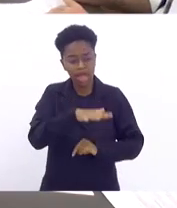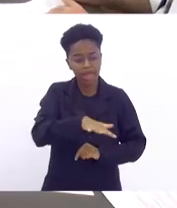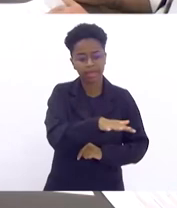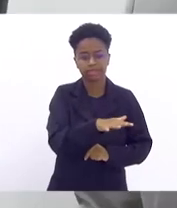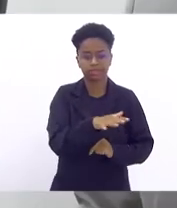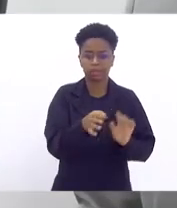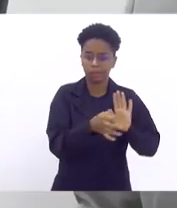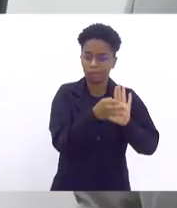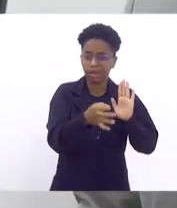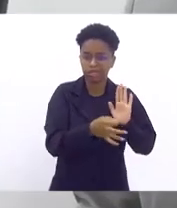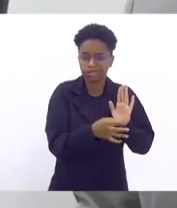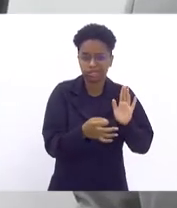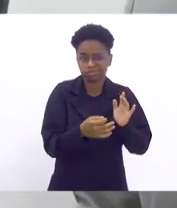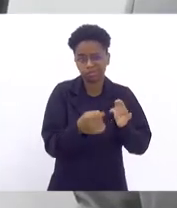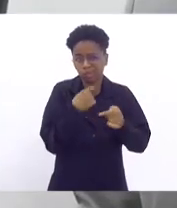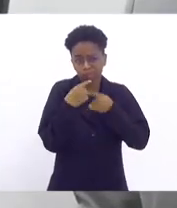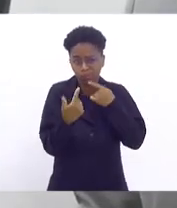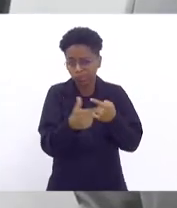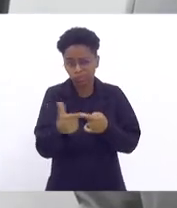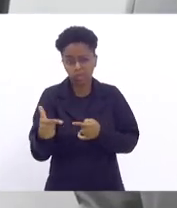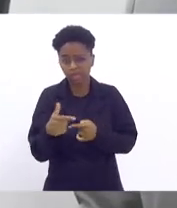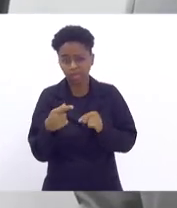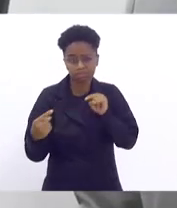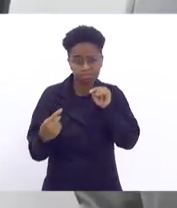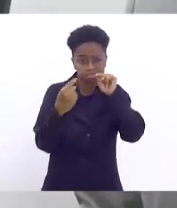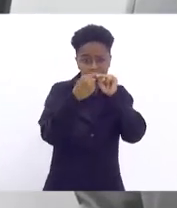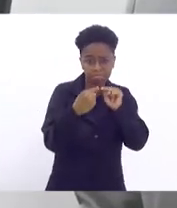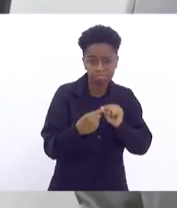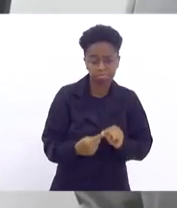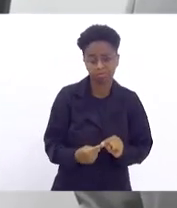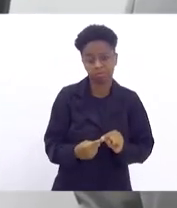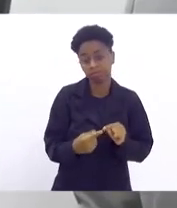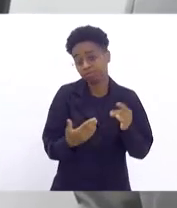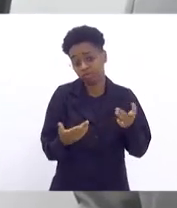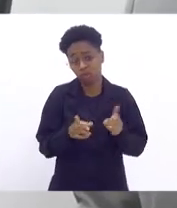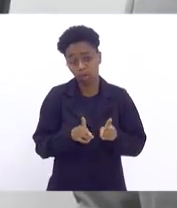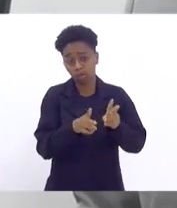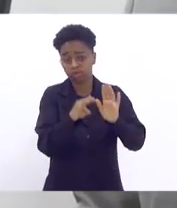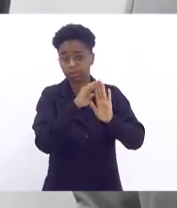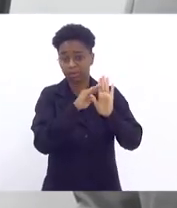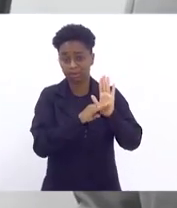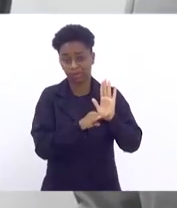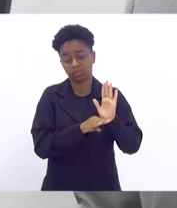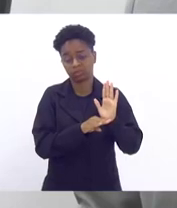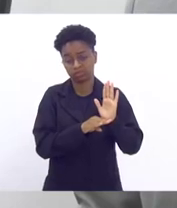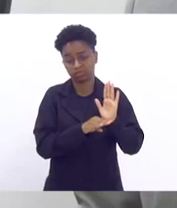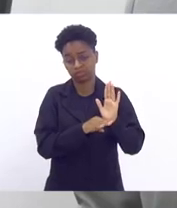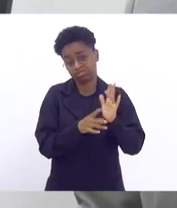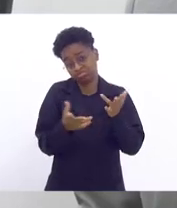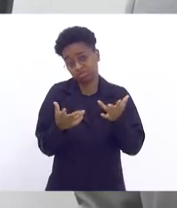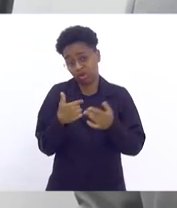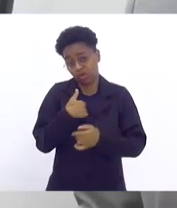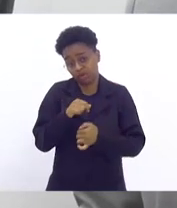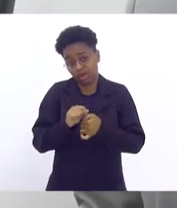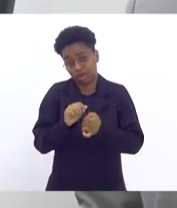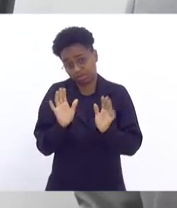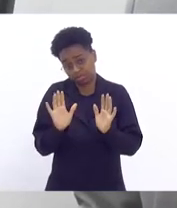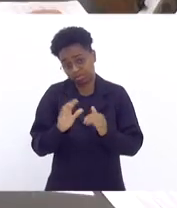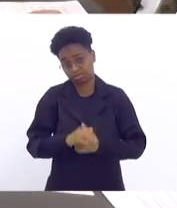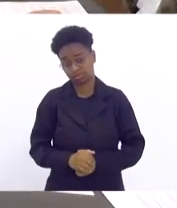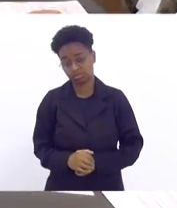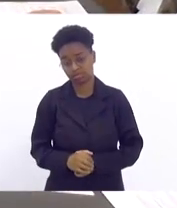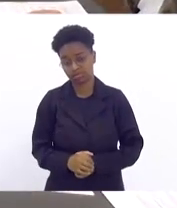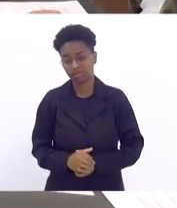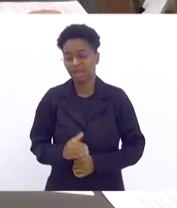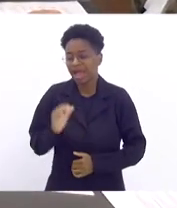parecer Sem dúvida alguma que vão ser consensuais mantém em Pauta como eu faria entendeu muito